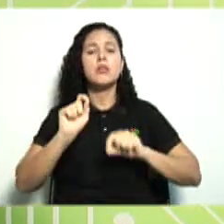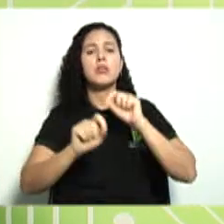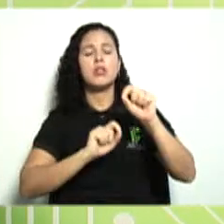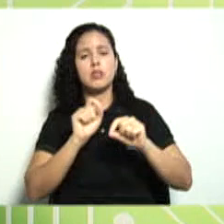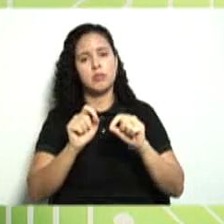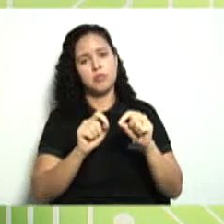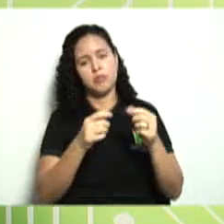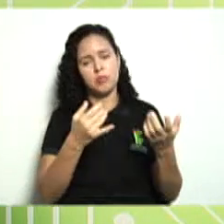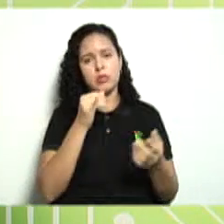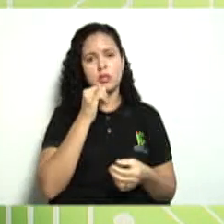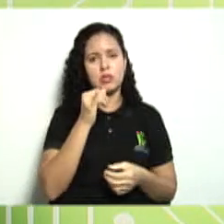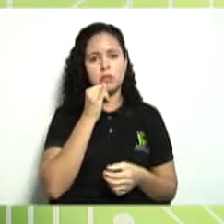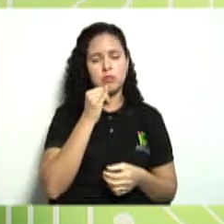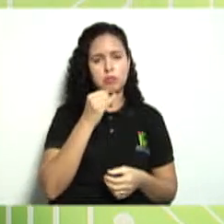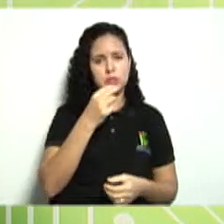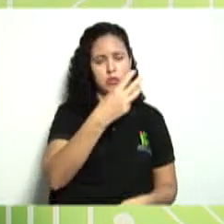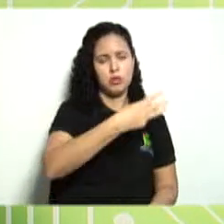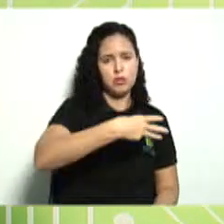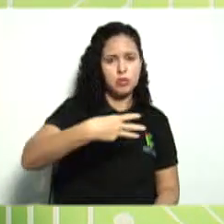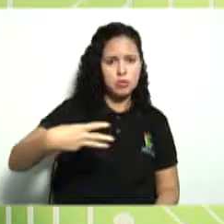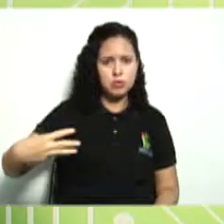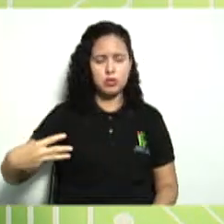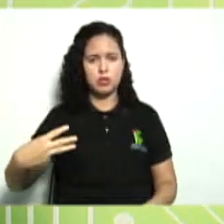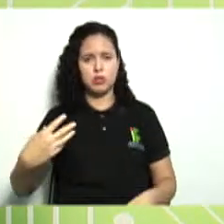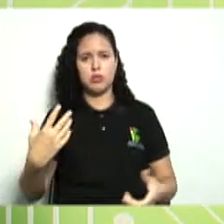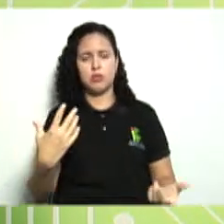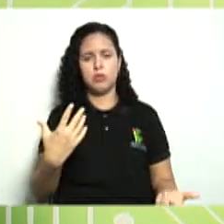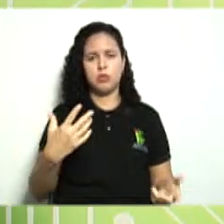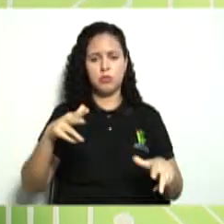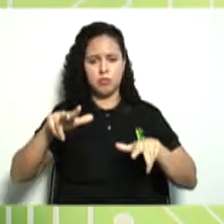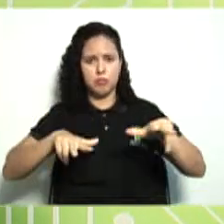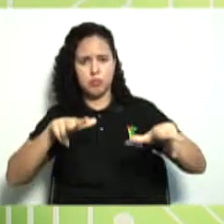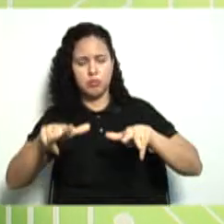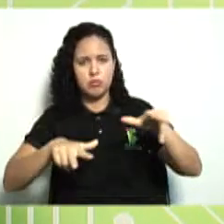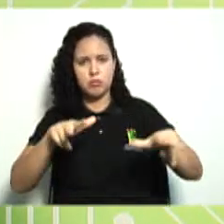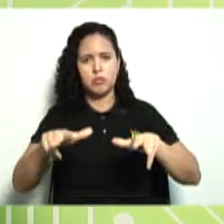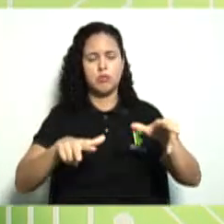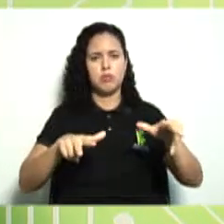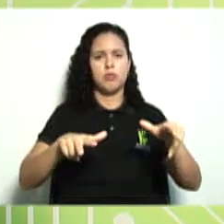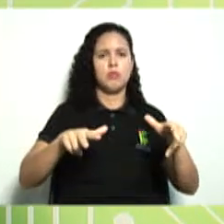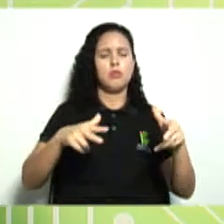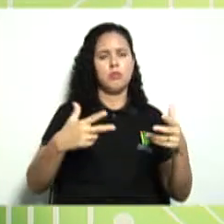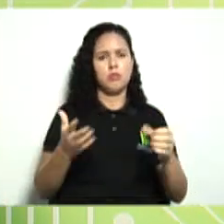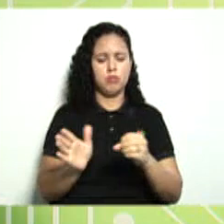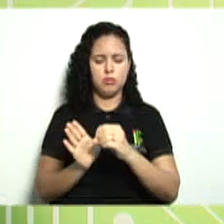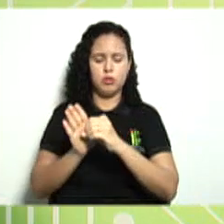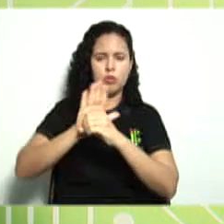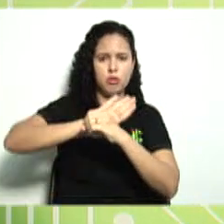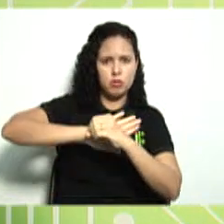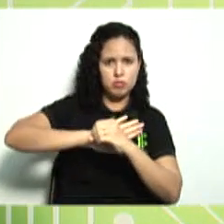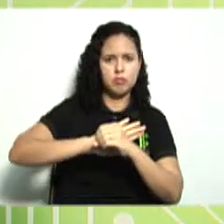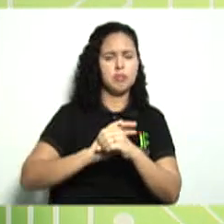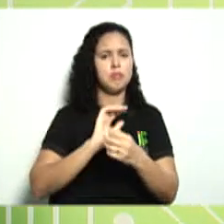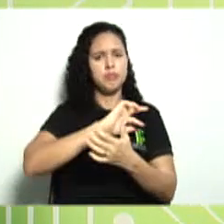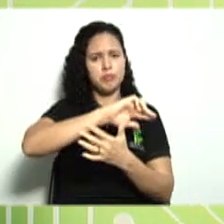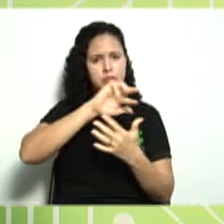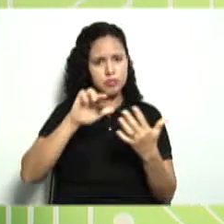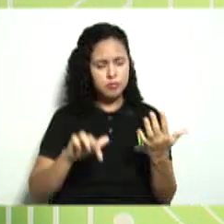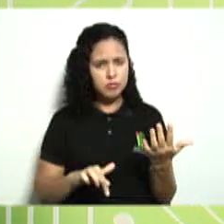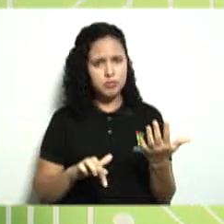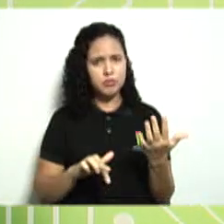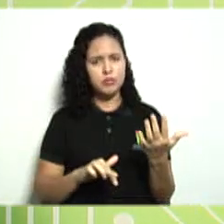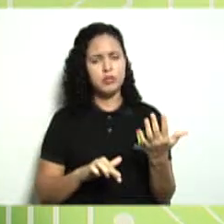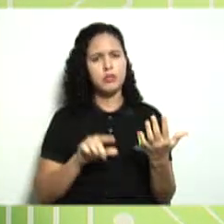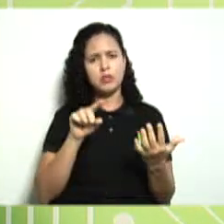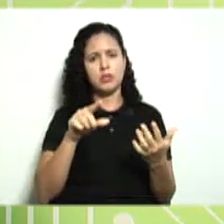ter, por exemplo, um Windows, você pode ter o Linux, você pode ter um Mac, você pode ter um Chrome, enfim. Você vai utilizar o sistema